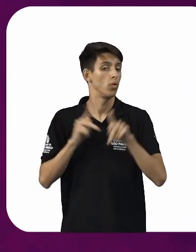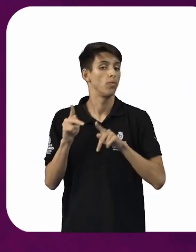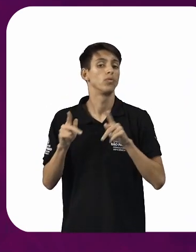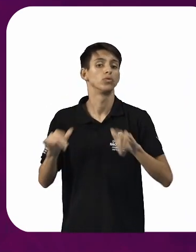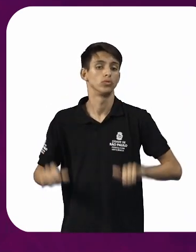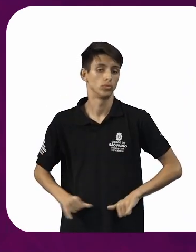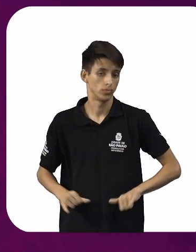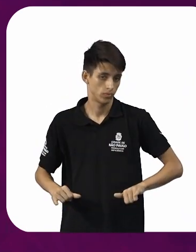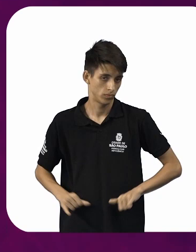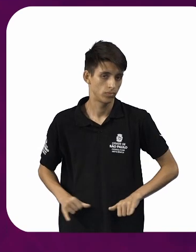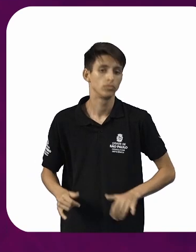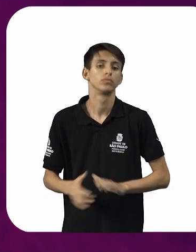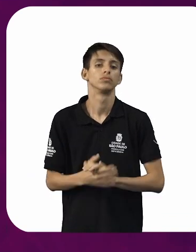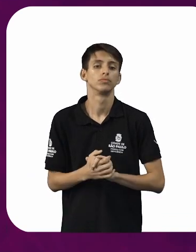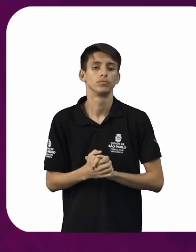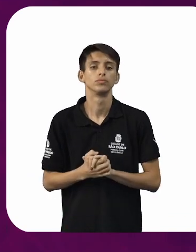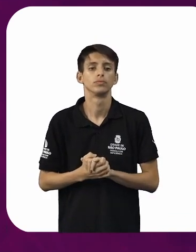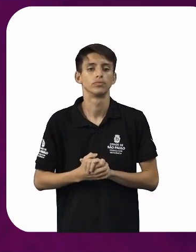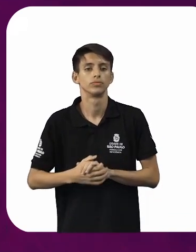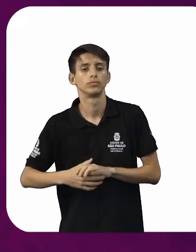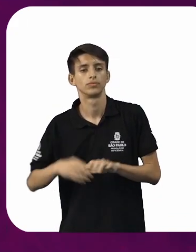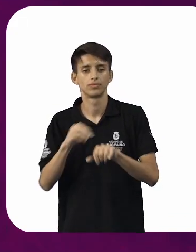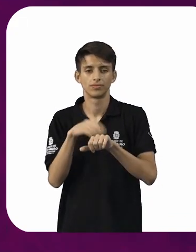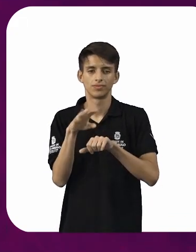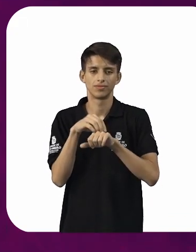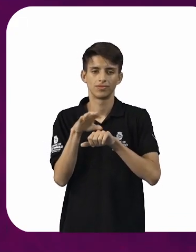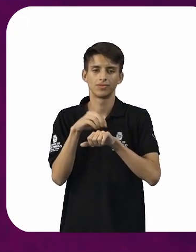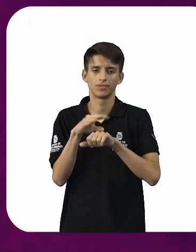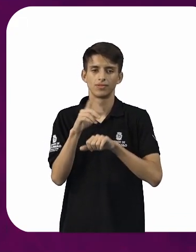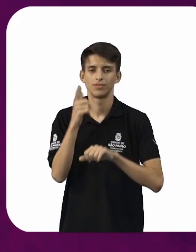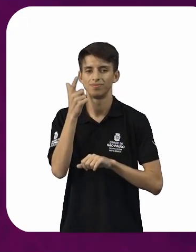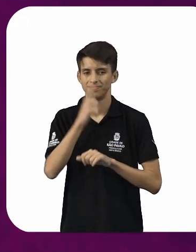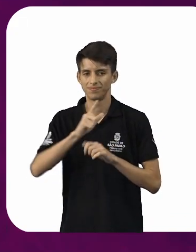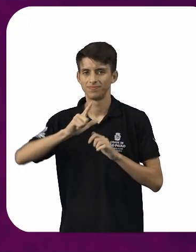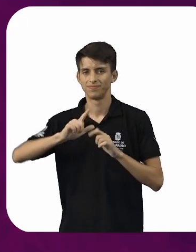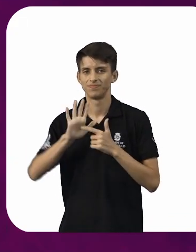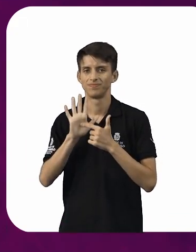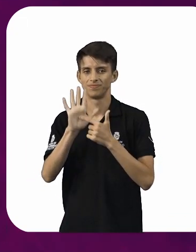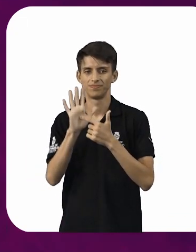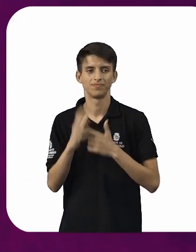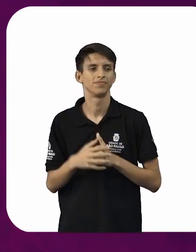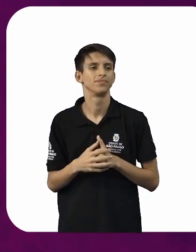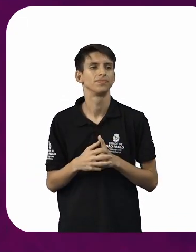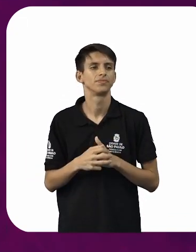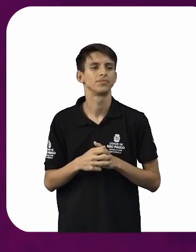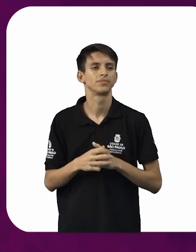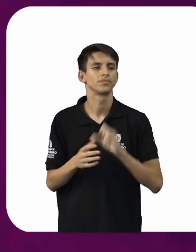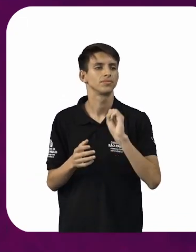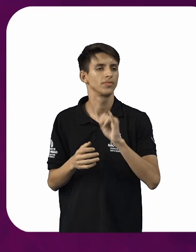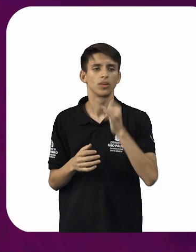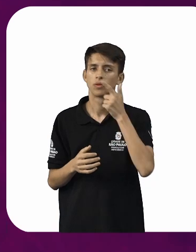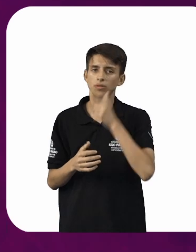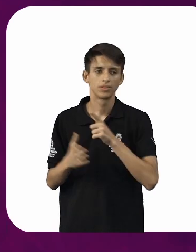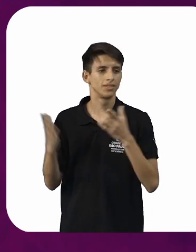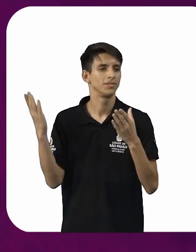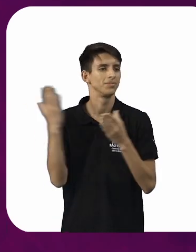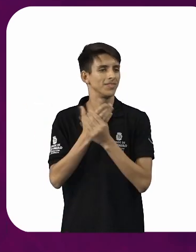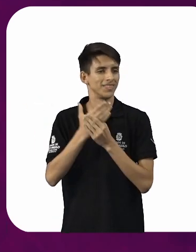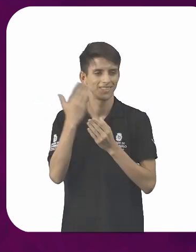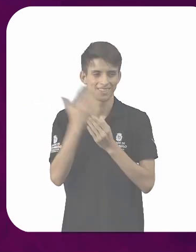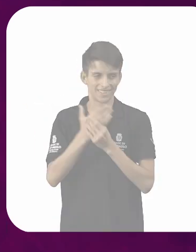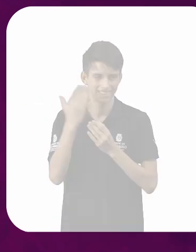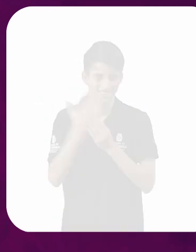populações extremamente vulneráveis. Acho que seriam essas dicas que eu destacaria. E se não acontecer, processe a pessoa por